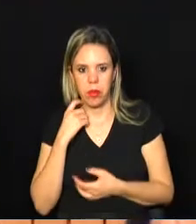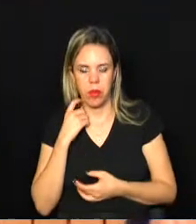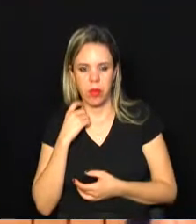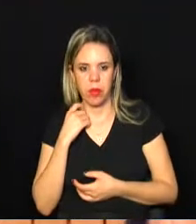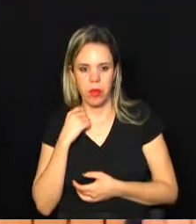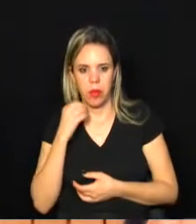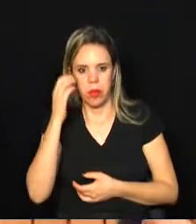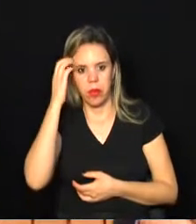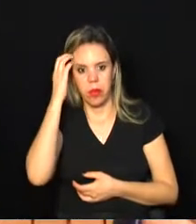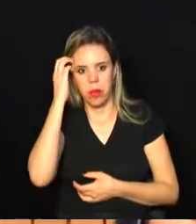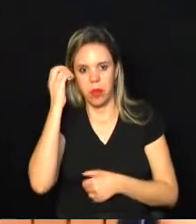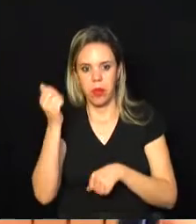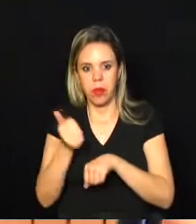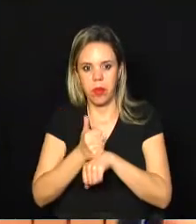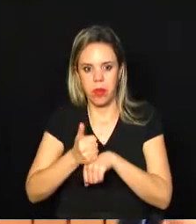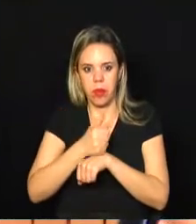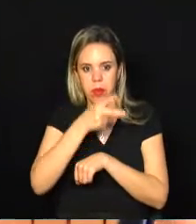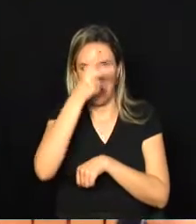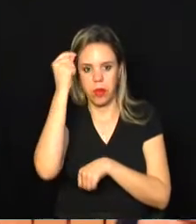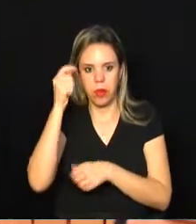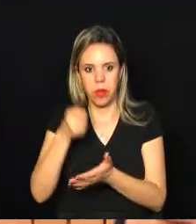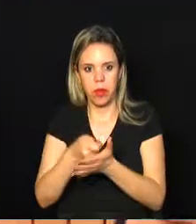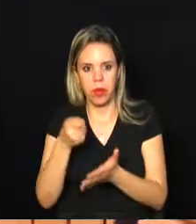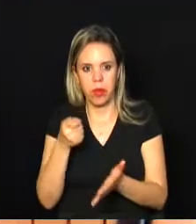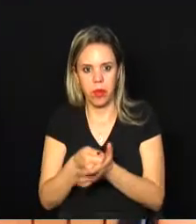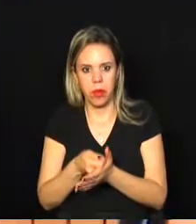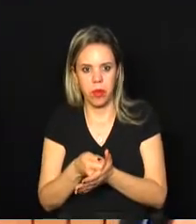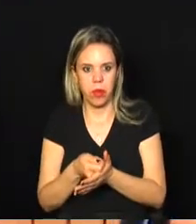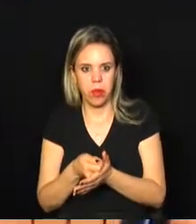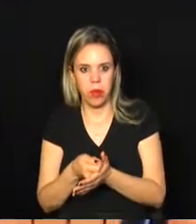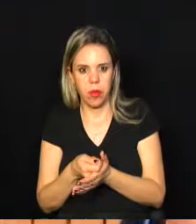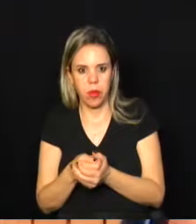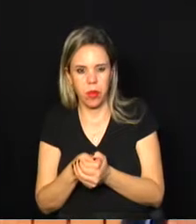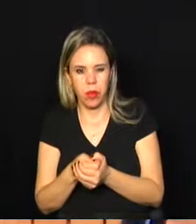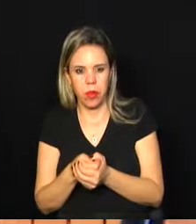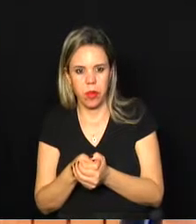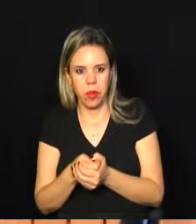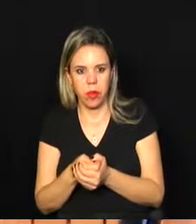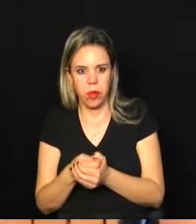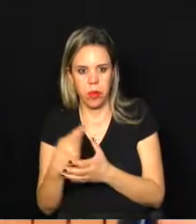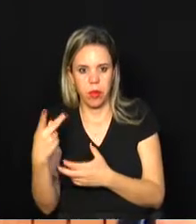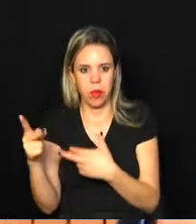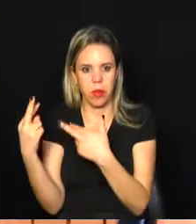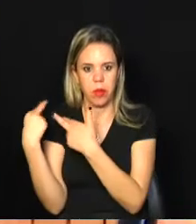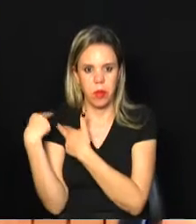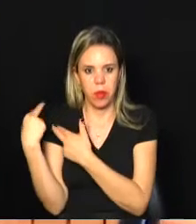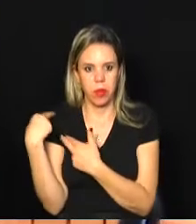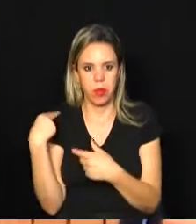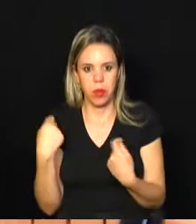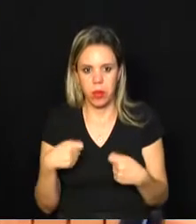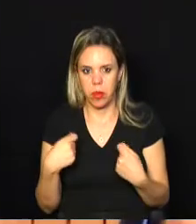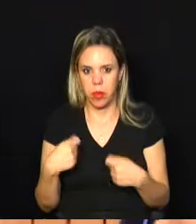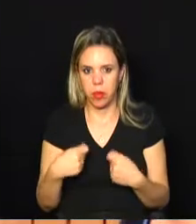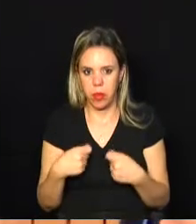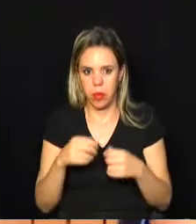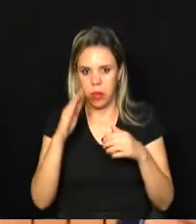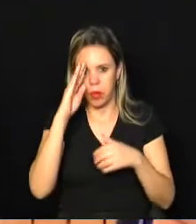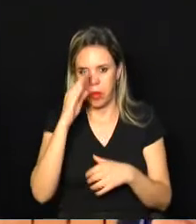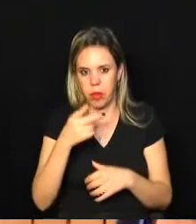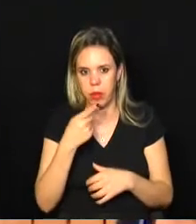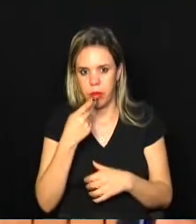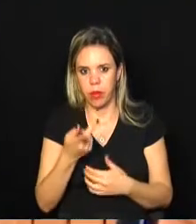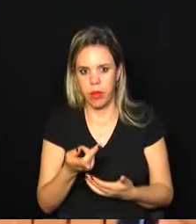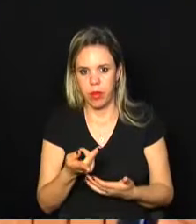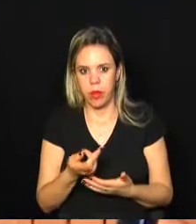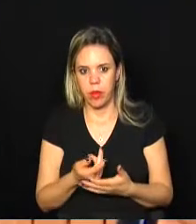esse cargo público é uma obrigação mas a parte que lhe cabe precisa ser destacada